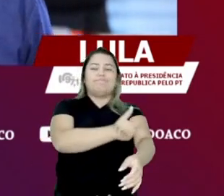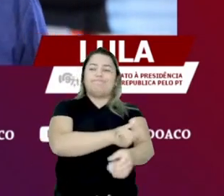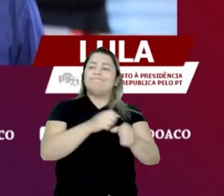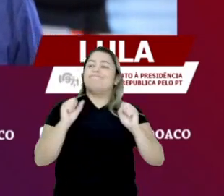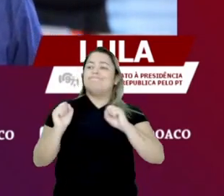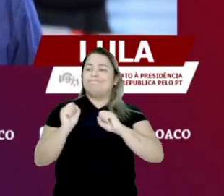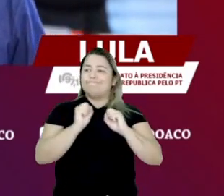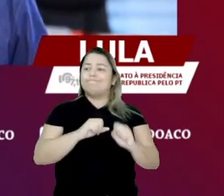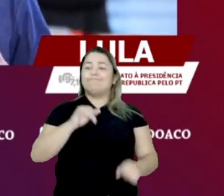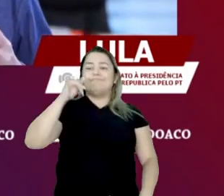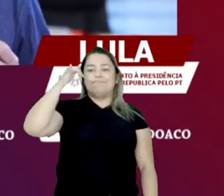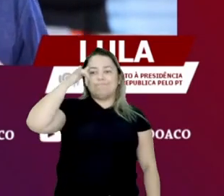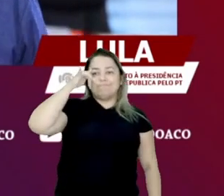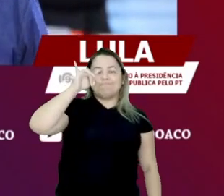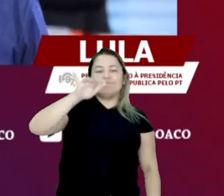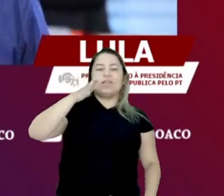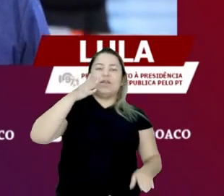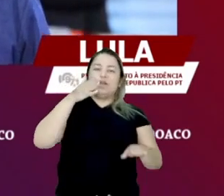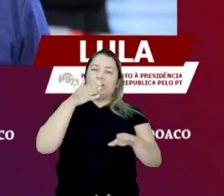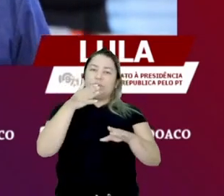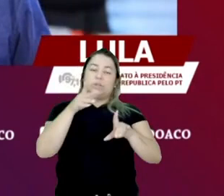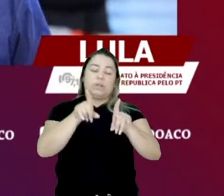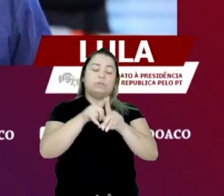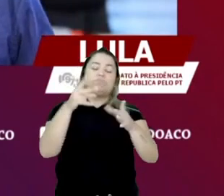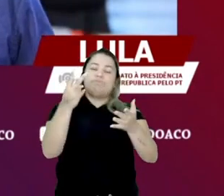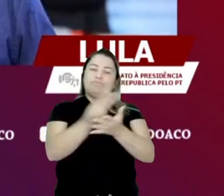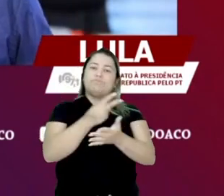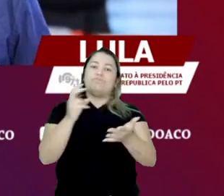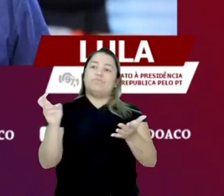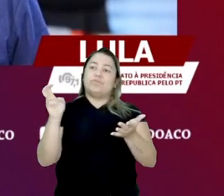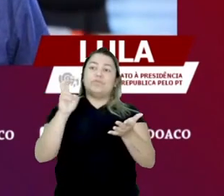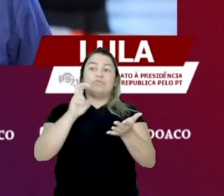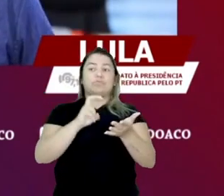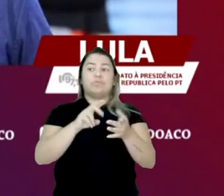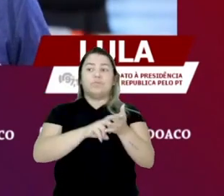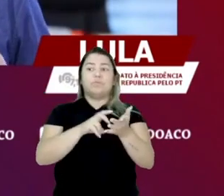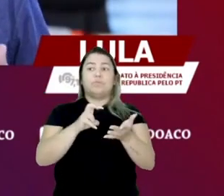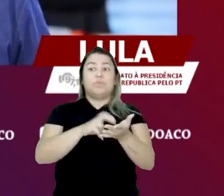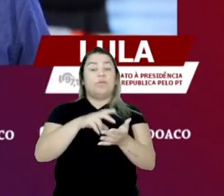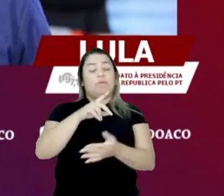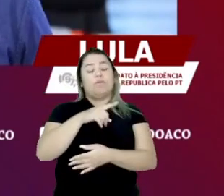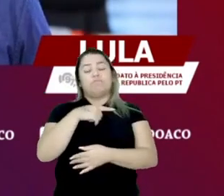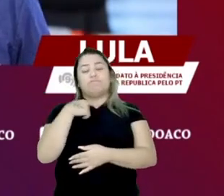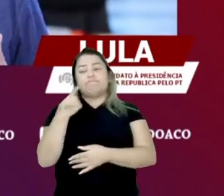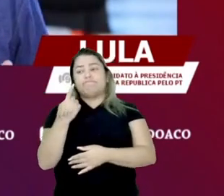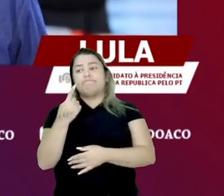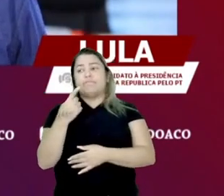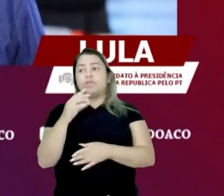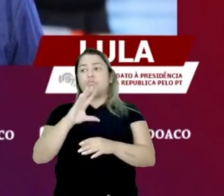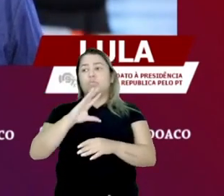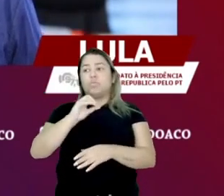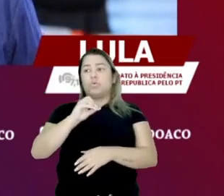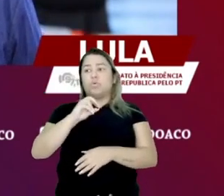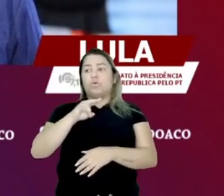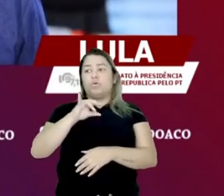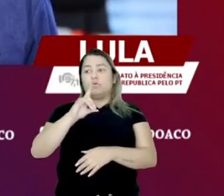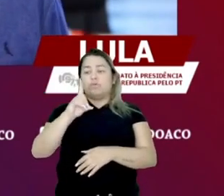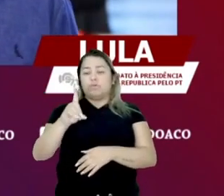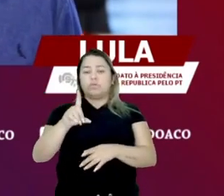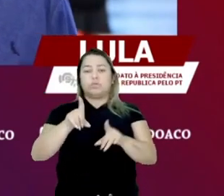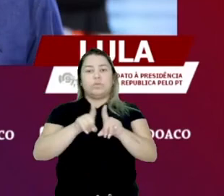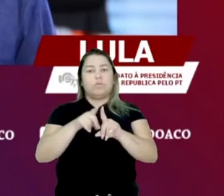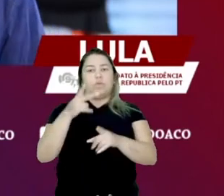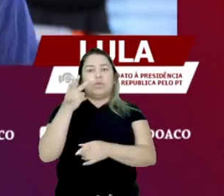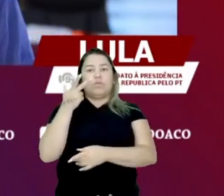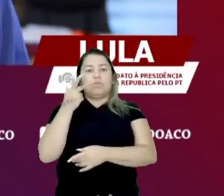normal, um ser humano normal, um ser humano que tenha coração, que tenha sentimento, que tenha solidariedade, o presidente